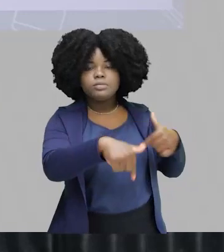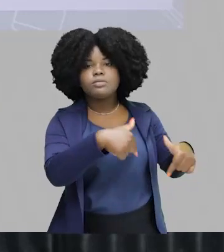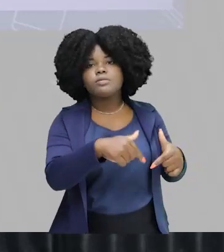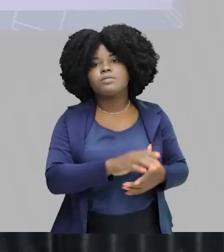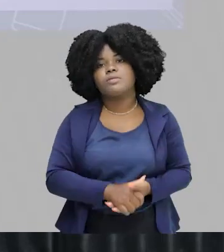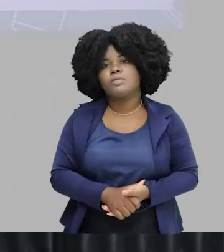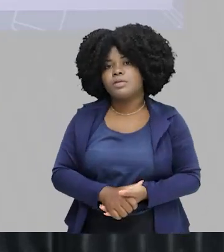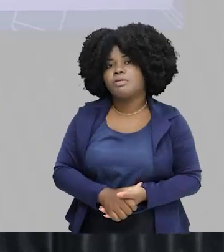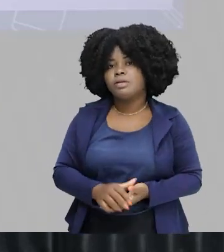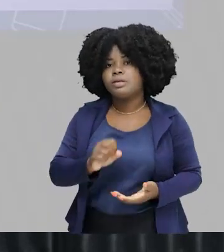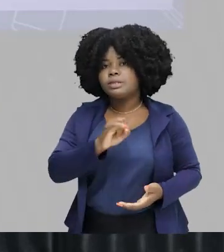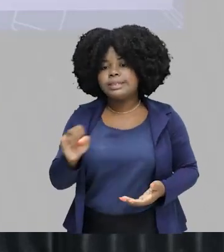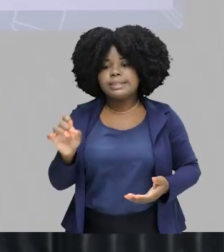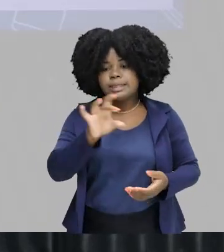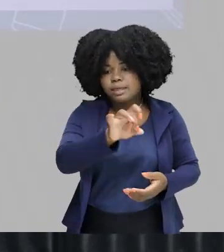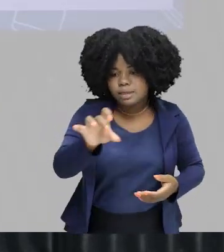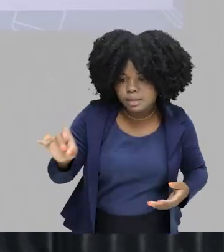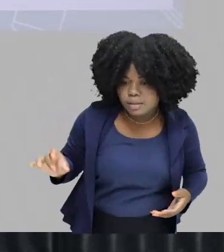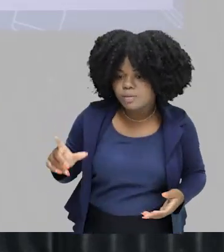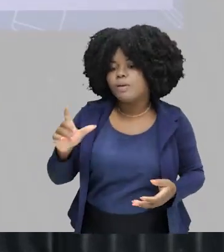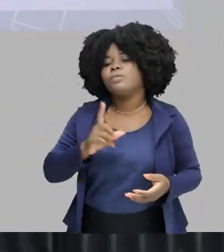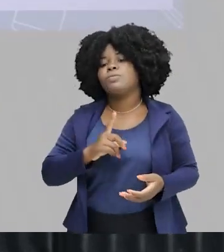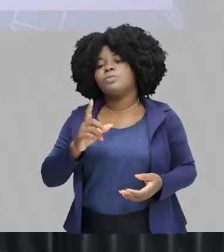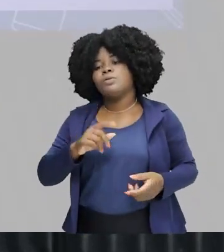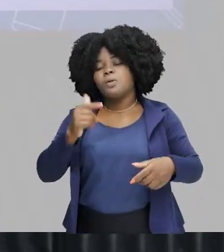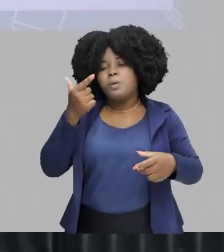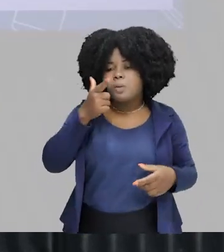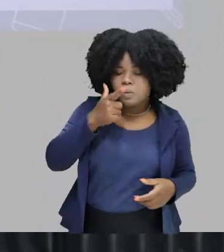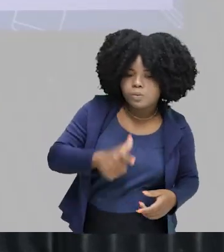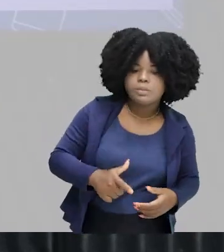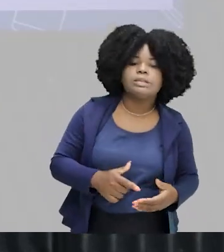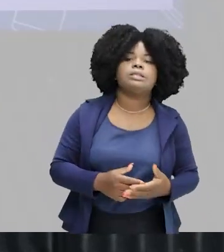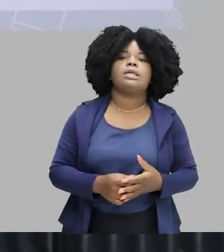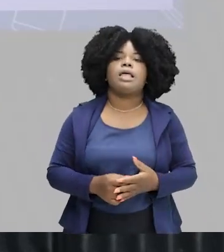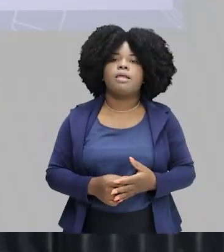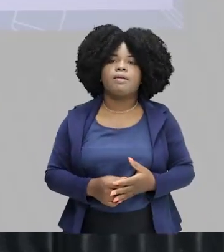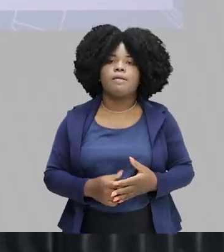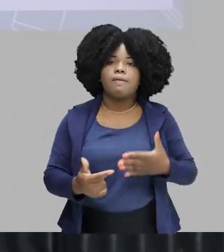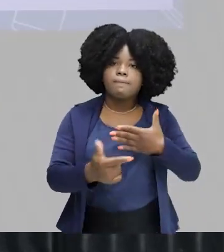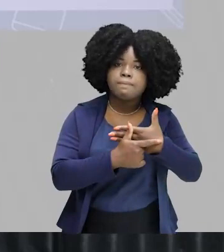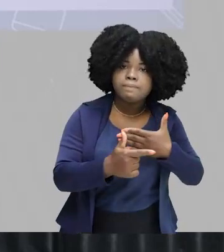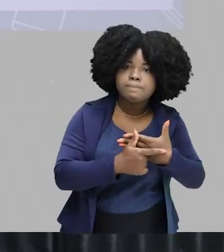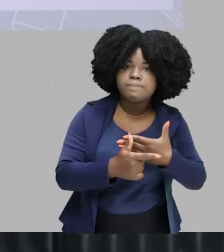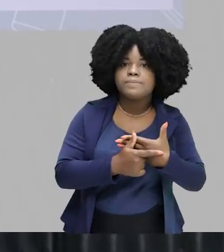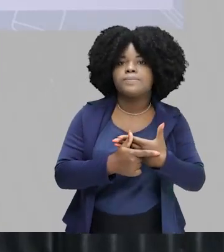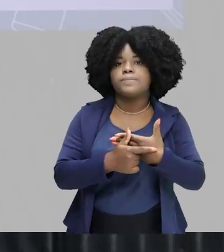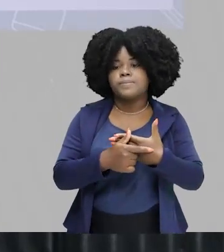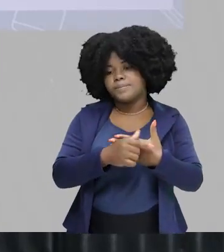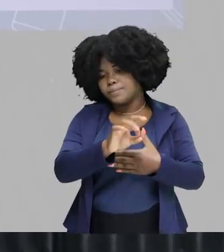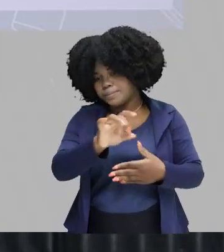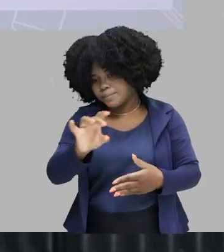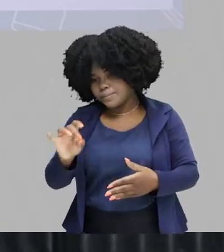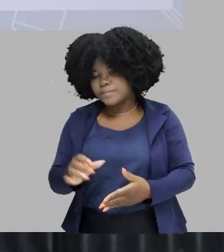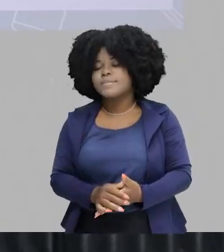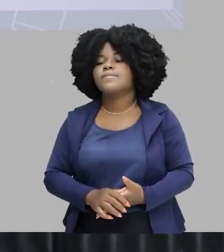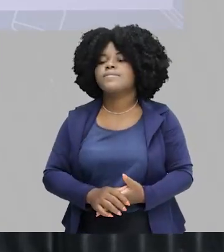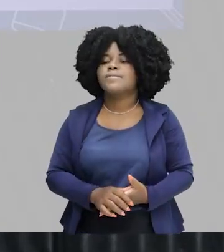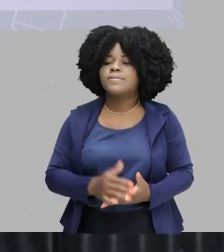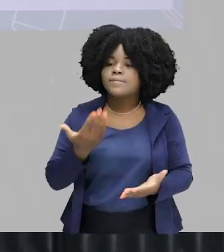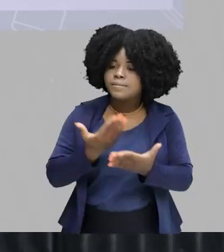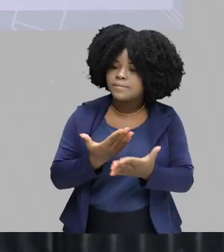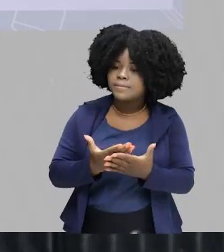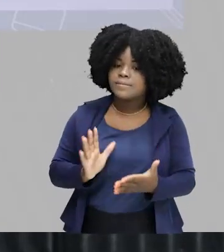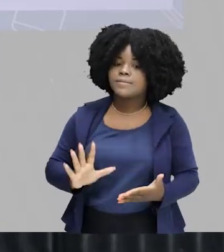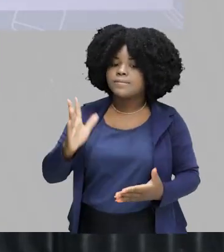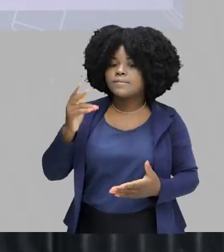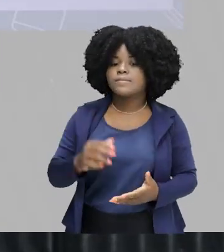cumprir a sua função da maneira que deve fazer, a aula vai chegar da melhor forma possível para você assistir. Então é isso que o